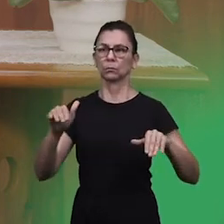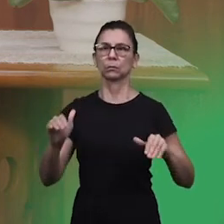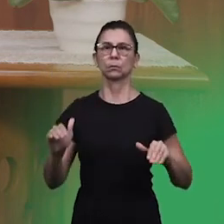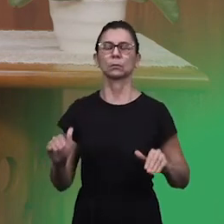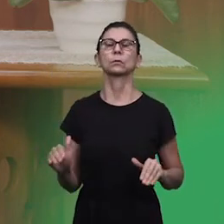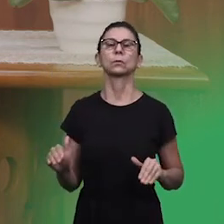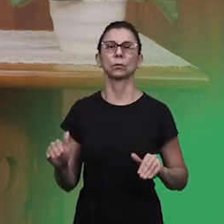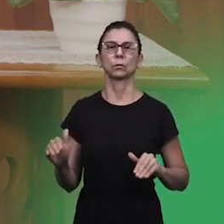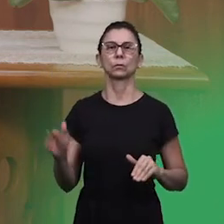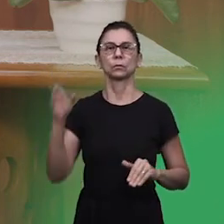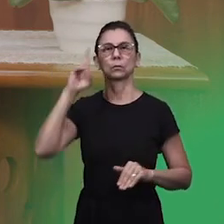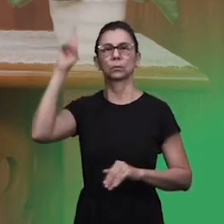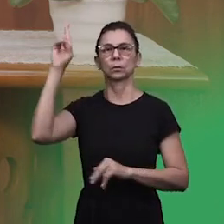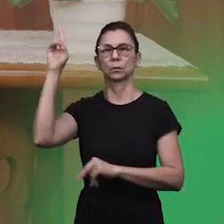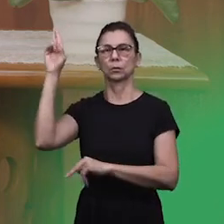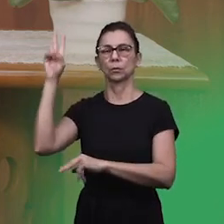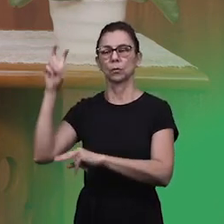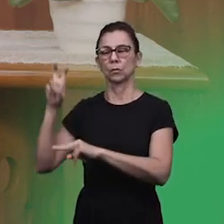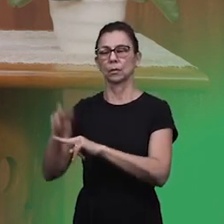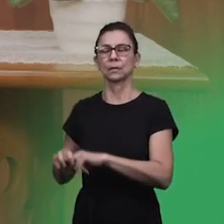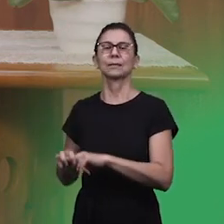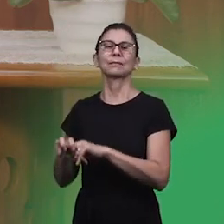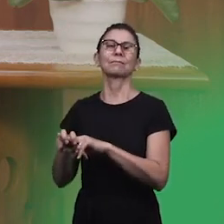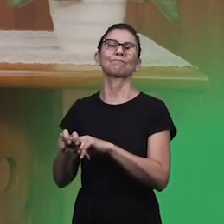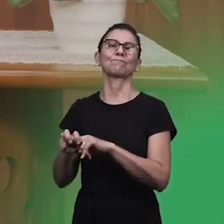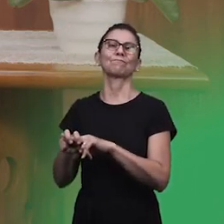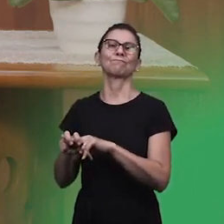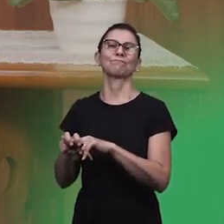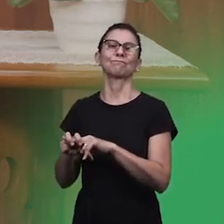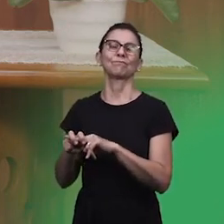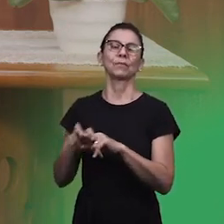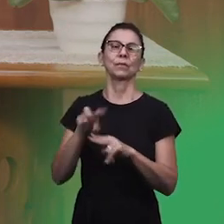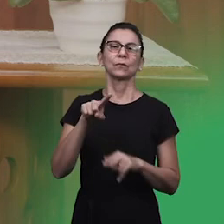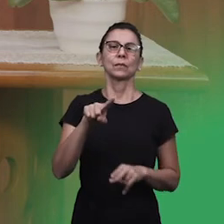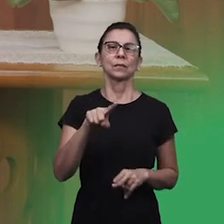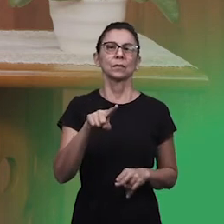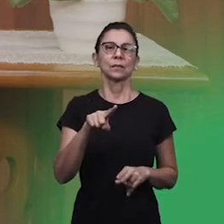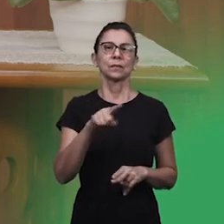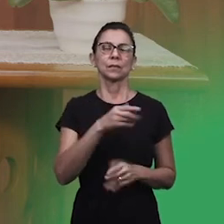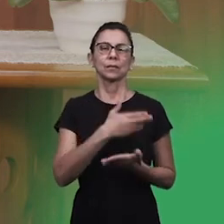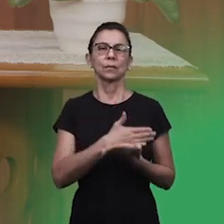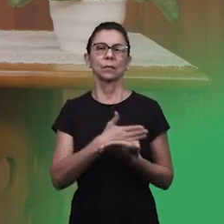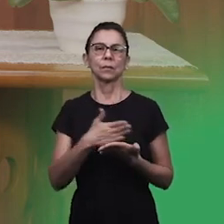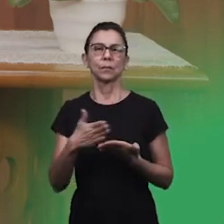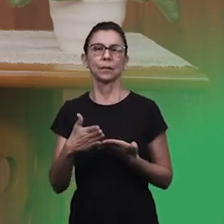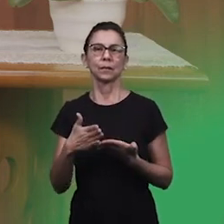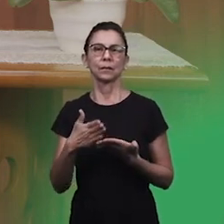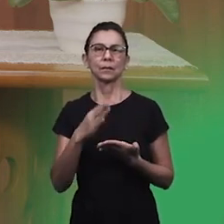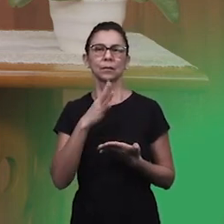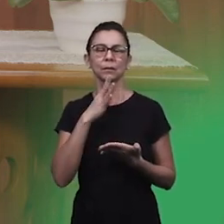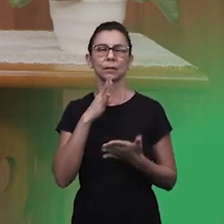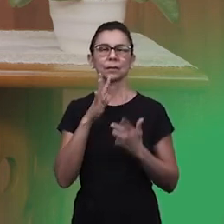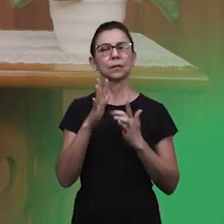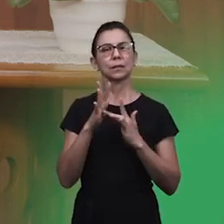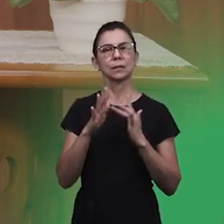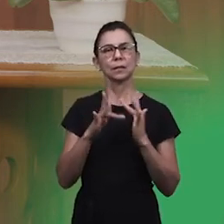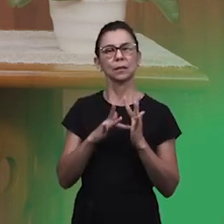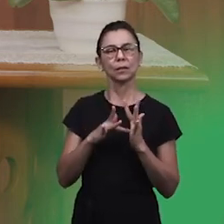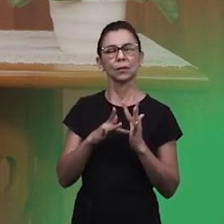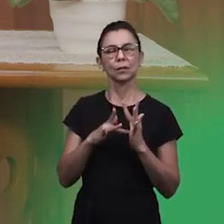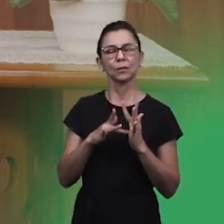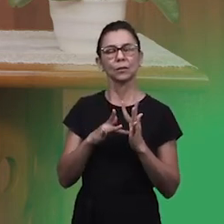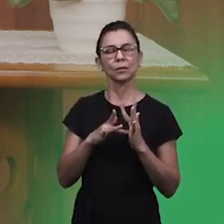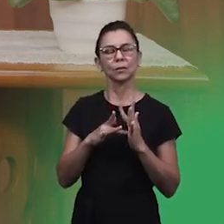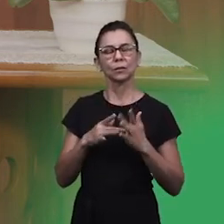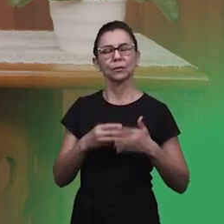aquele que estava sentado sobre o trono. O homem passa a conhecer o Senhor quando ele se deixa levar pelo